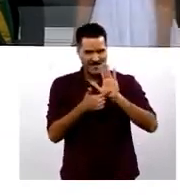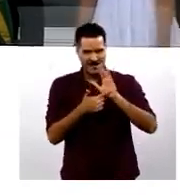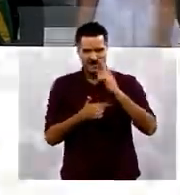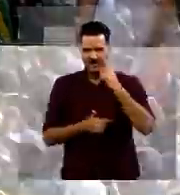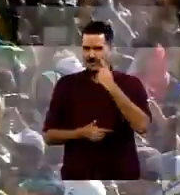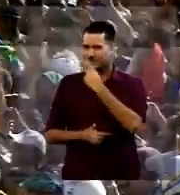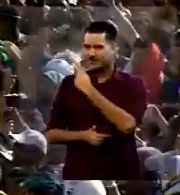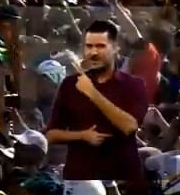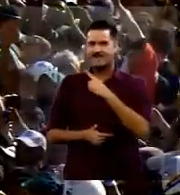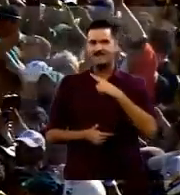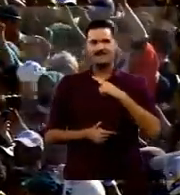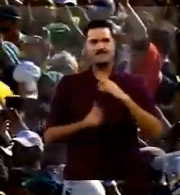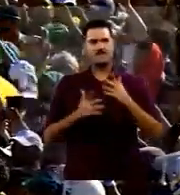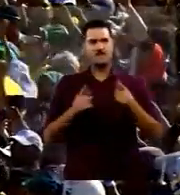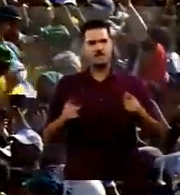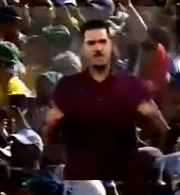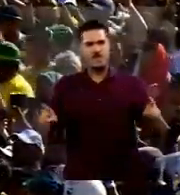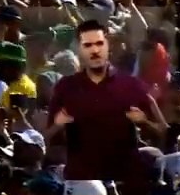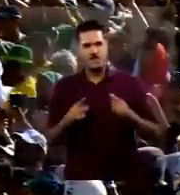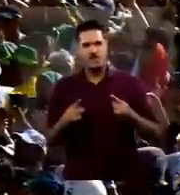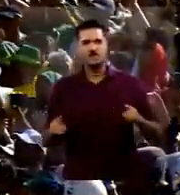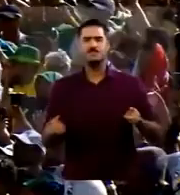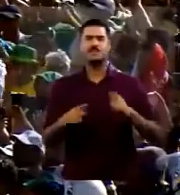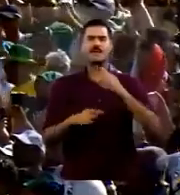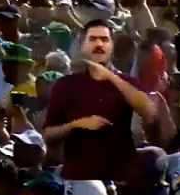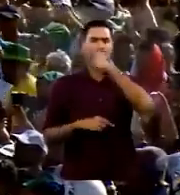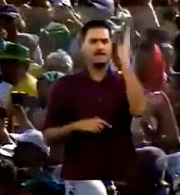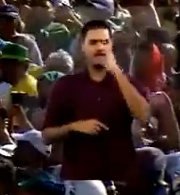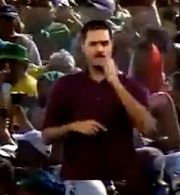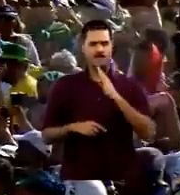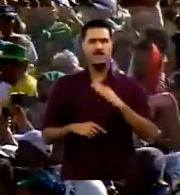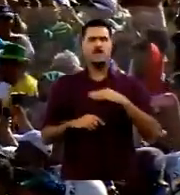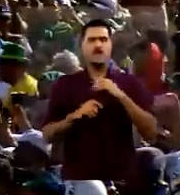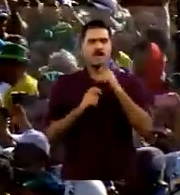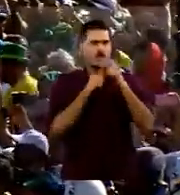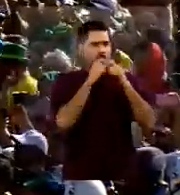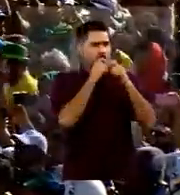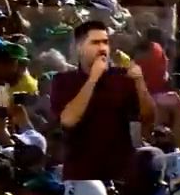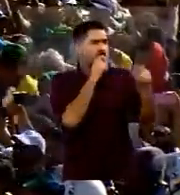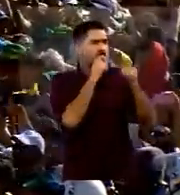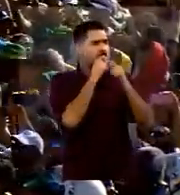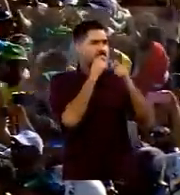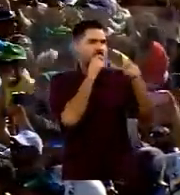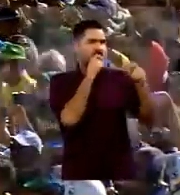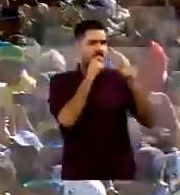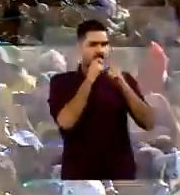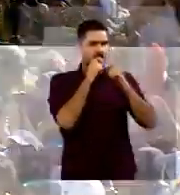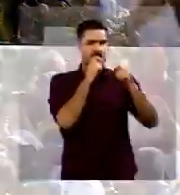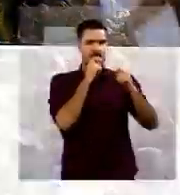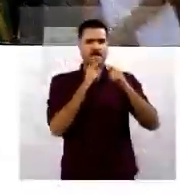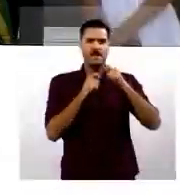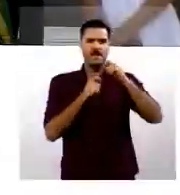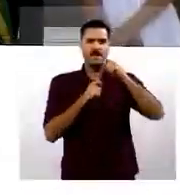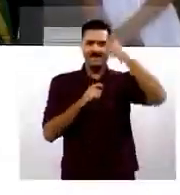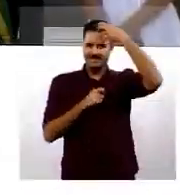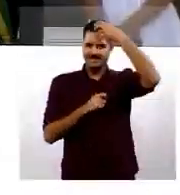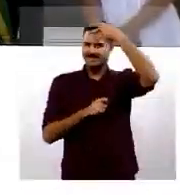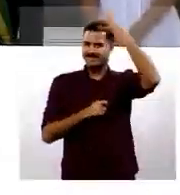execução de músicas populares brasileiras pela banda dos Dragões da Independência. E aí o